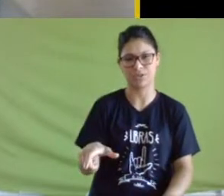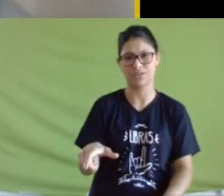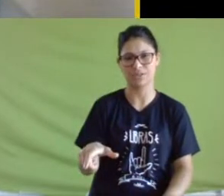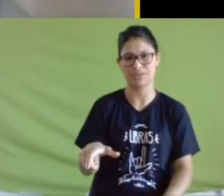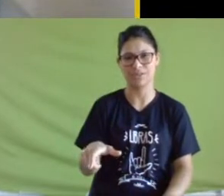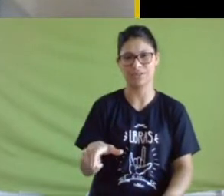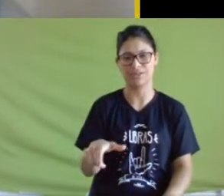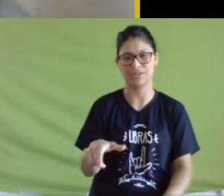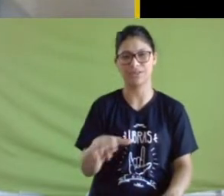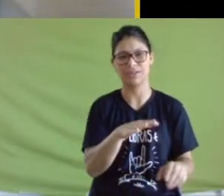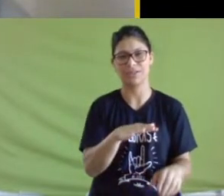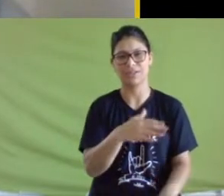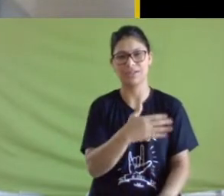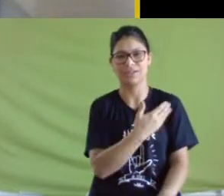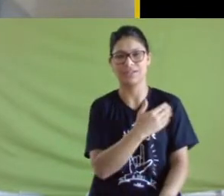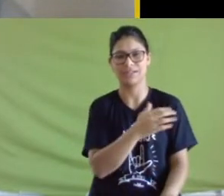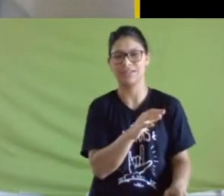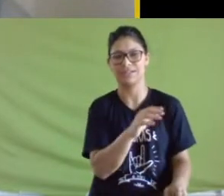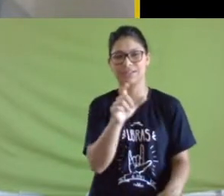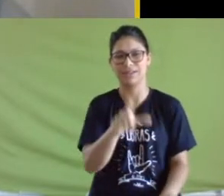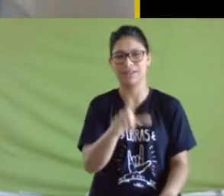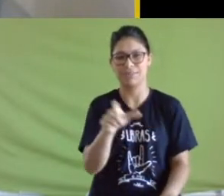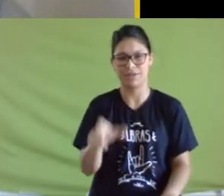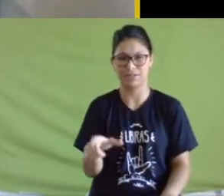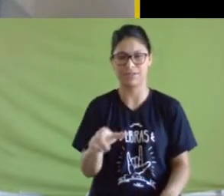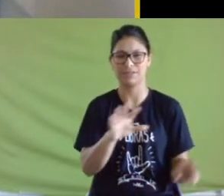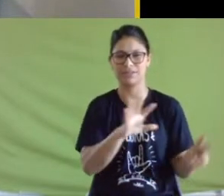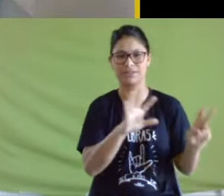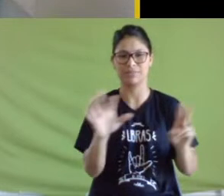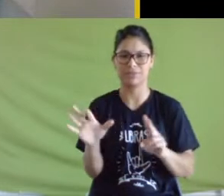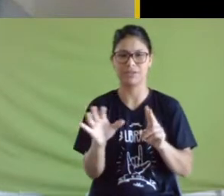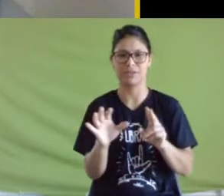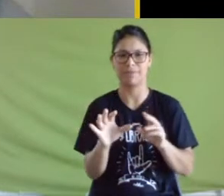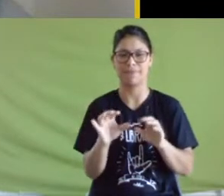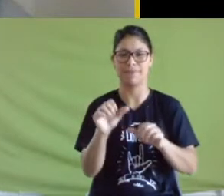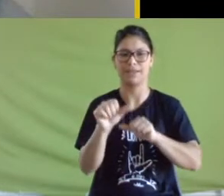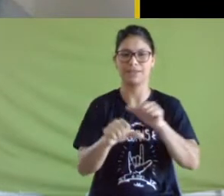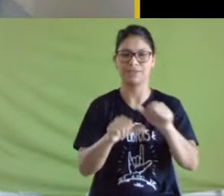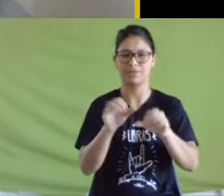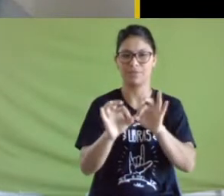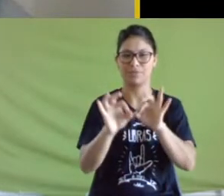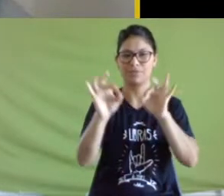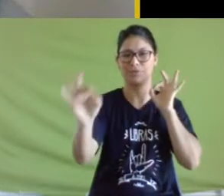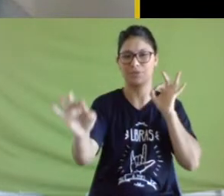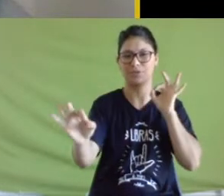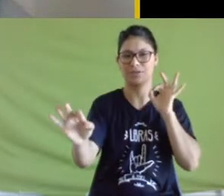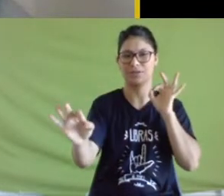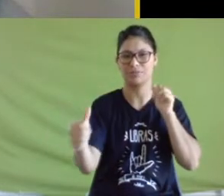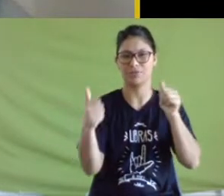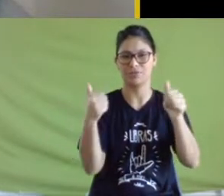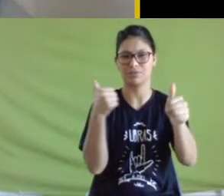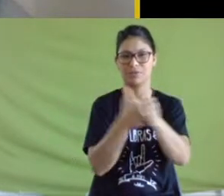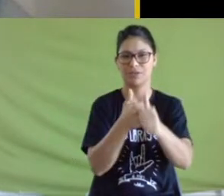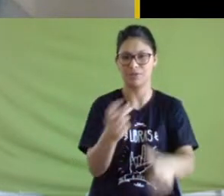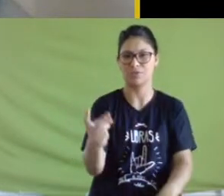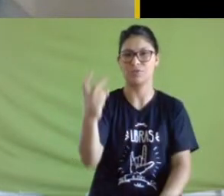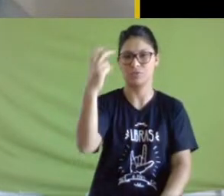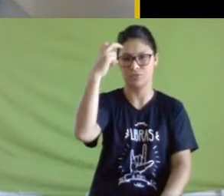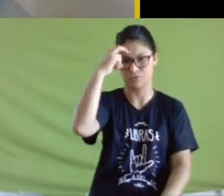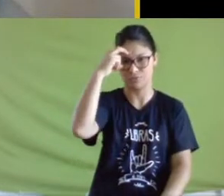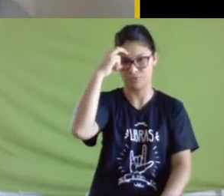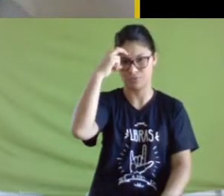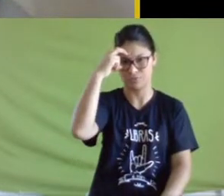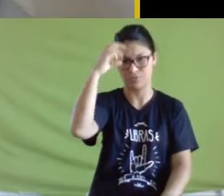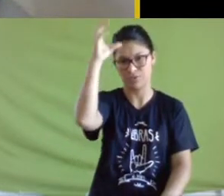parte mágica, né, é transformar aí esse distanciamento social numa aproximação cultural, uma aproximação de